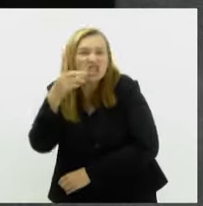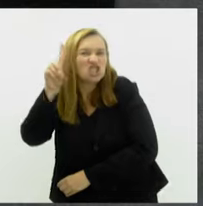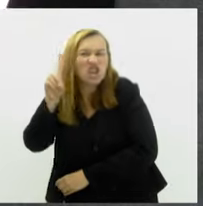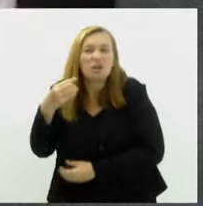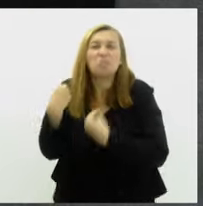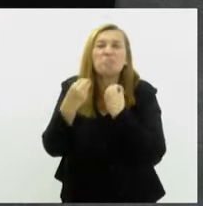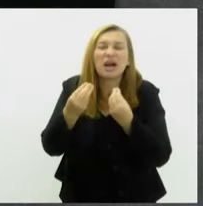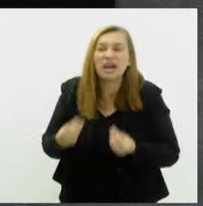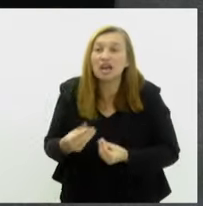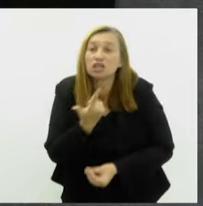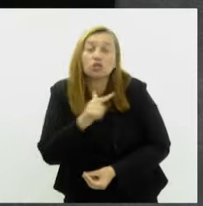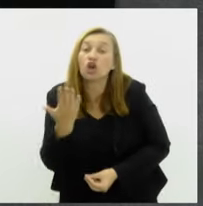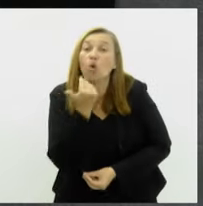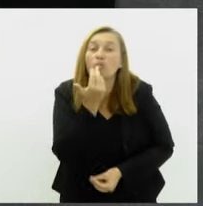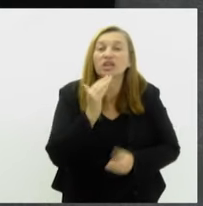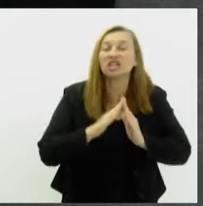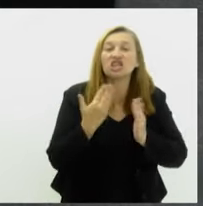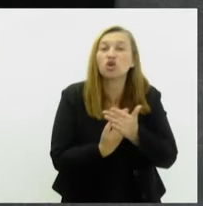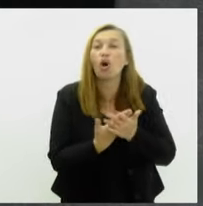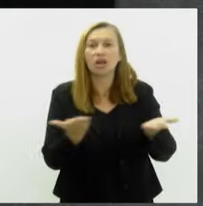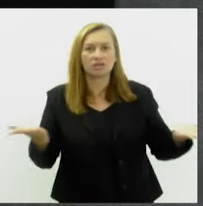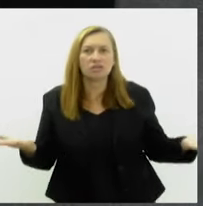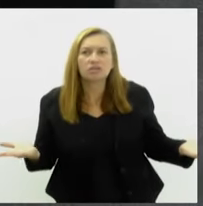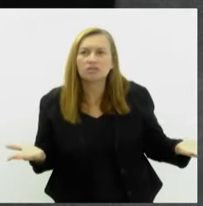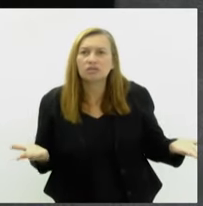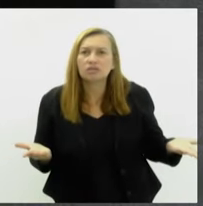Não tem comida na escola, gente.